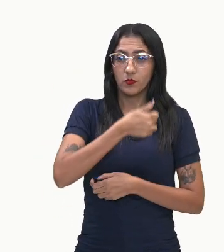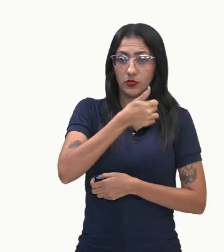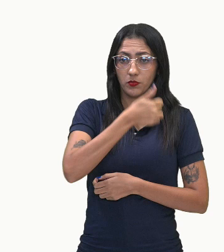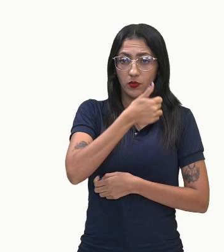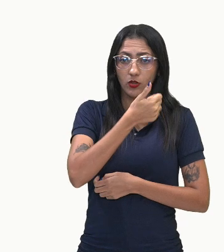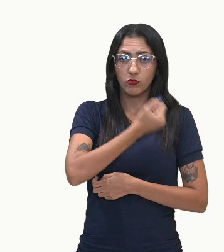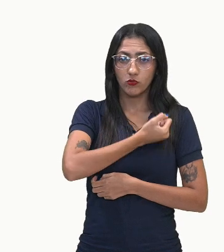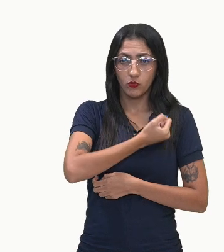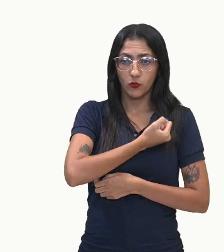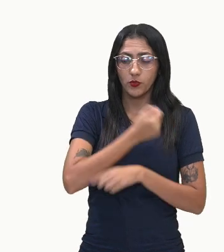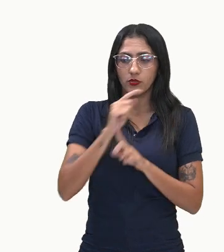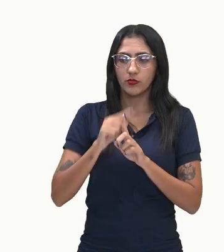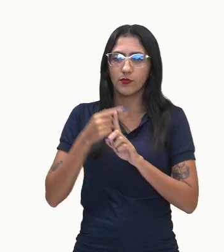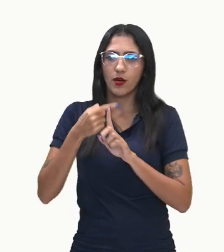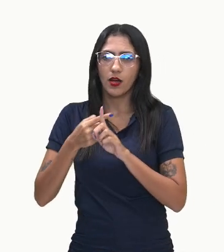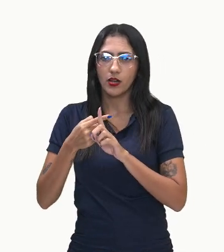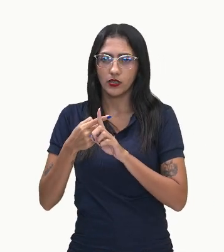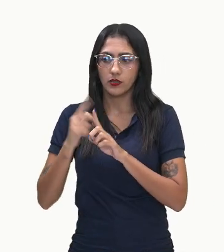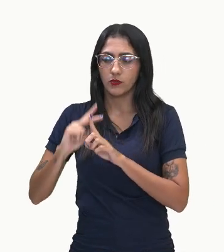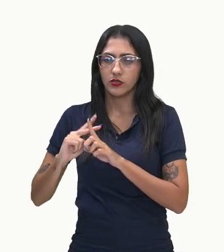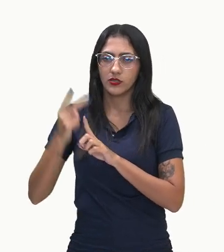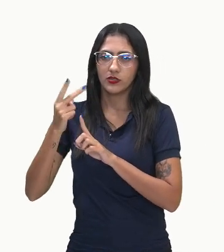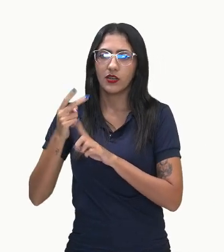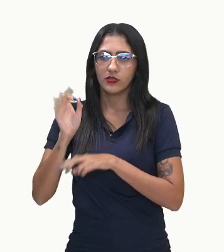original mais o valor do aumento. Então,